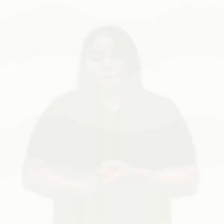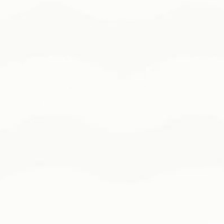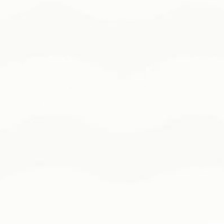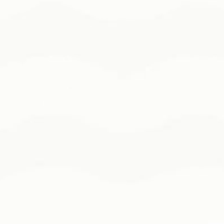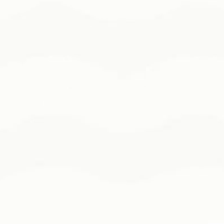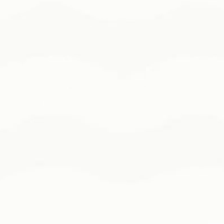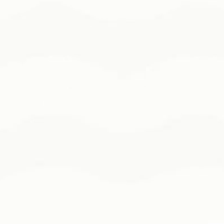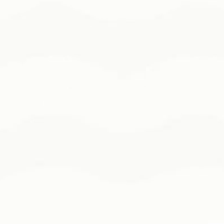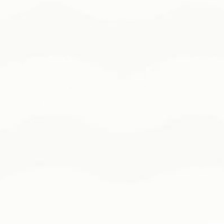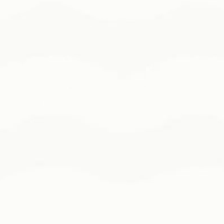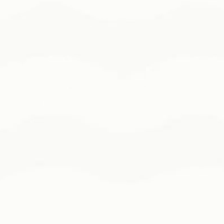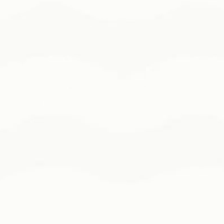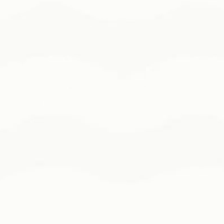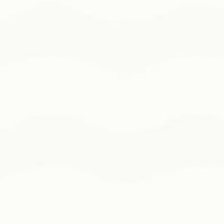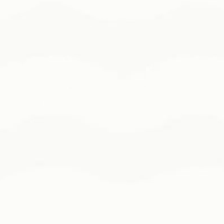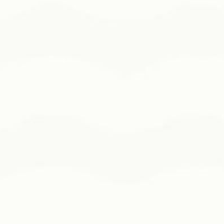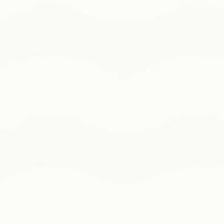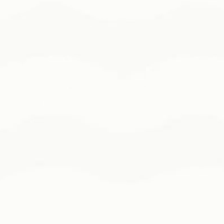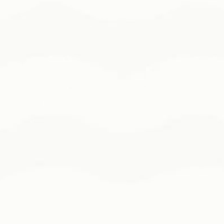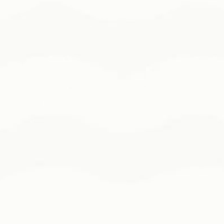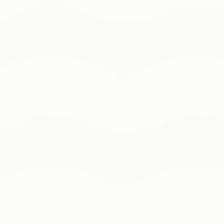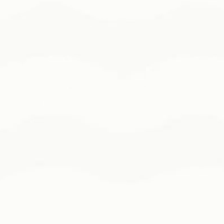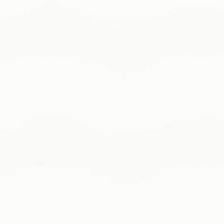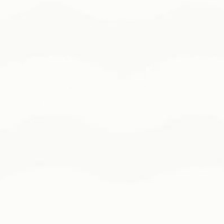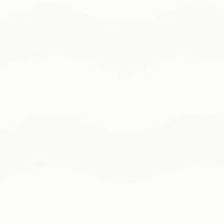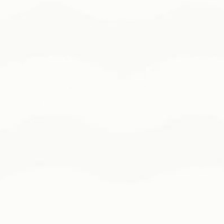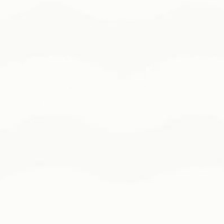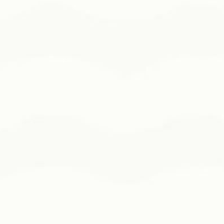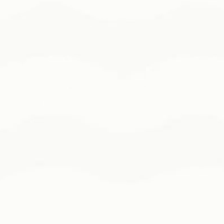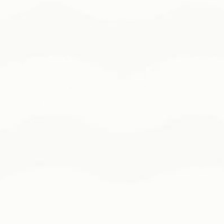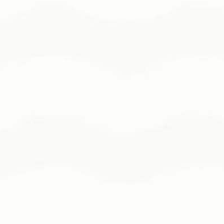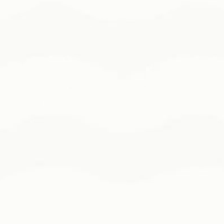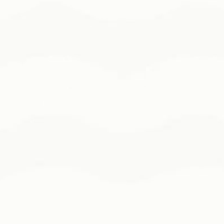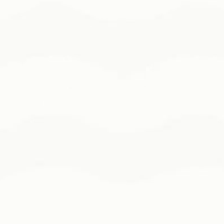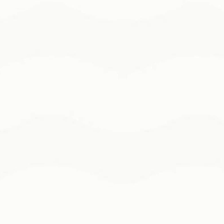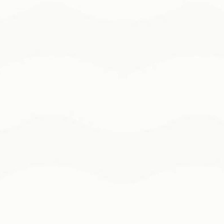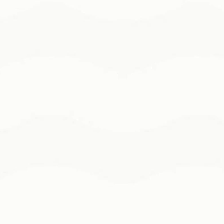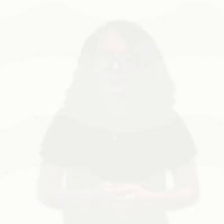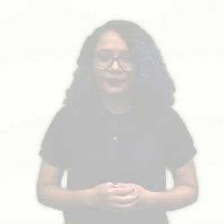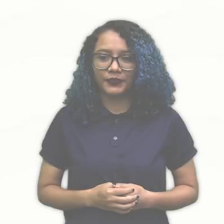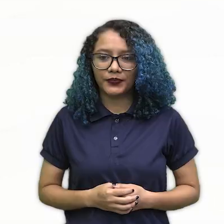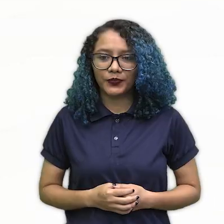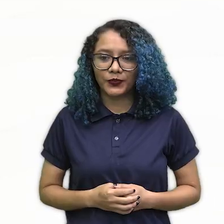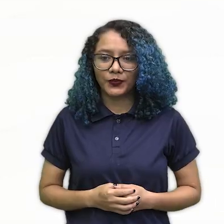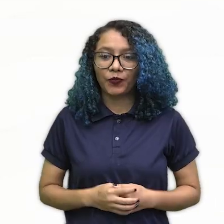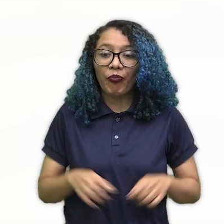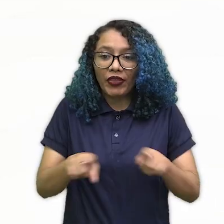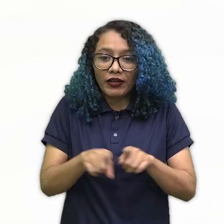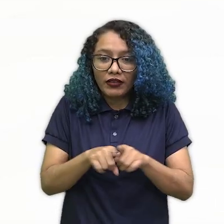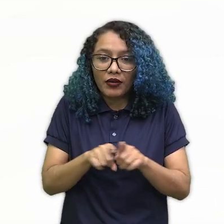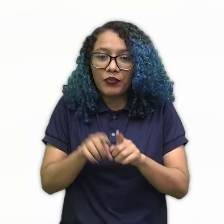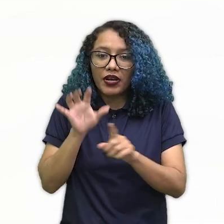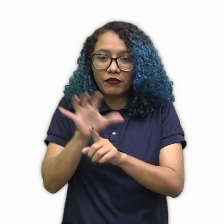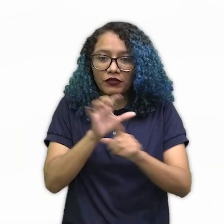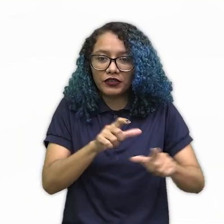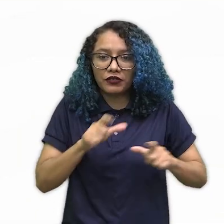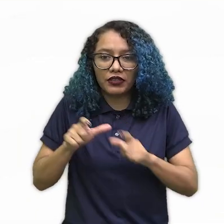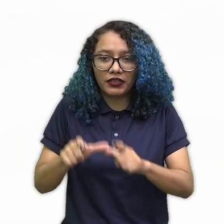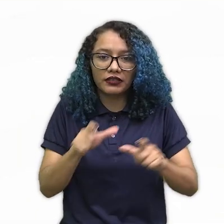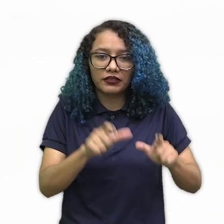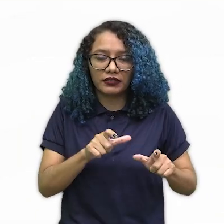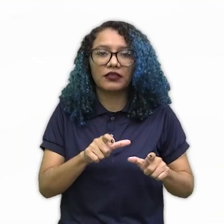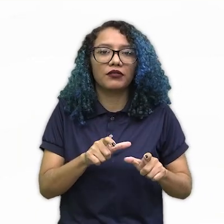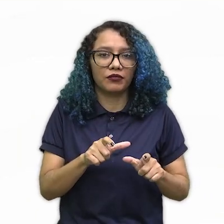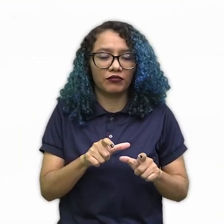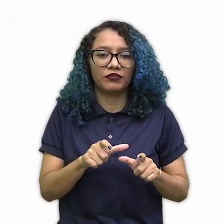da localização e do espaço nas dinâmicas globais. Como assim, professor? Tem algumas áreas do nosso planeta que elas